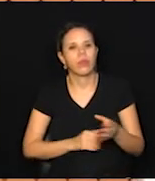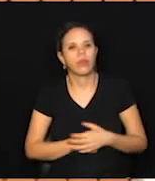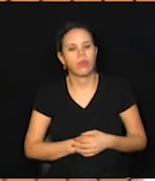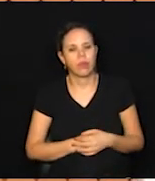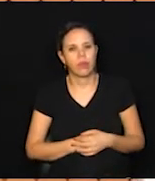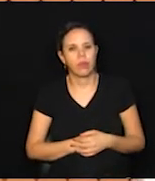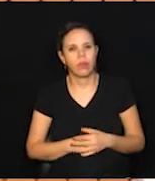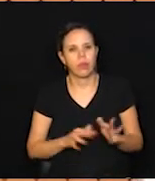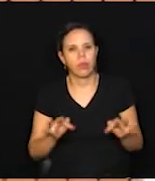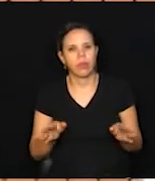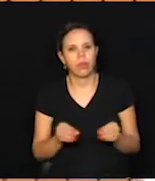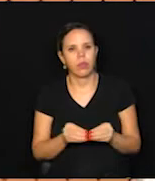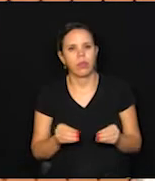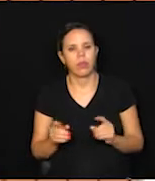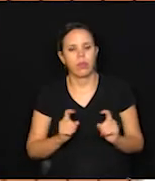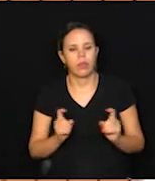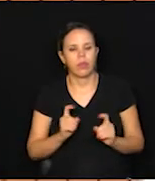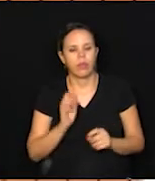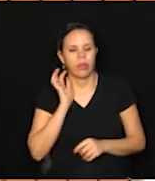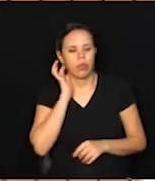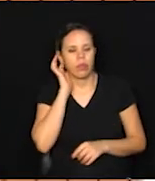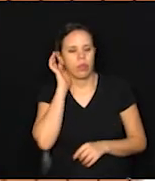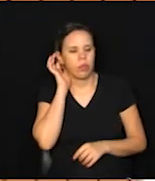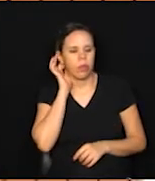a finalizar essa nossa reunião.